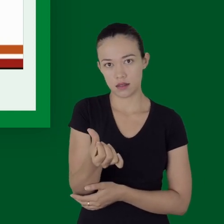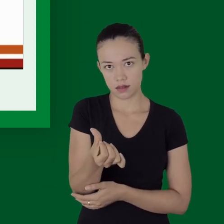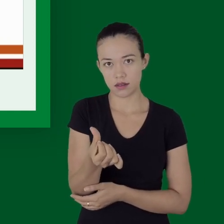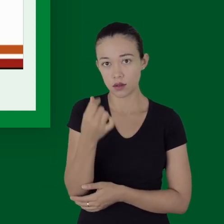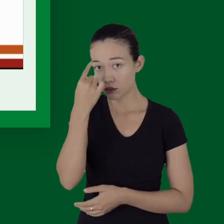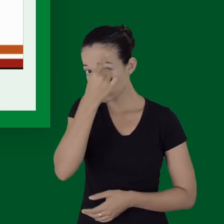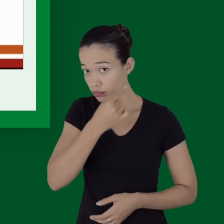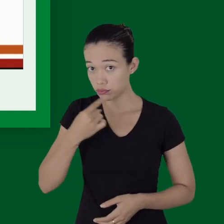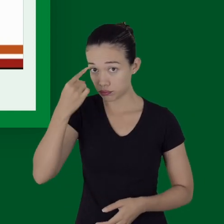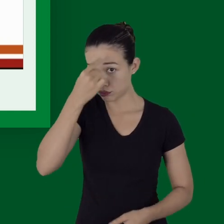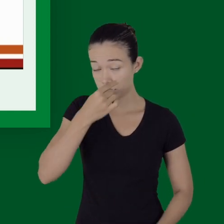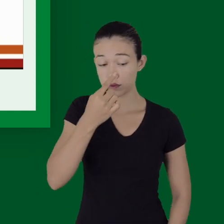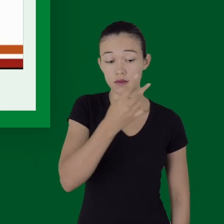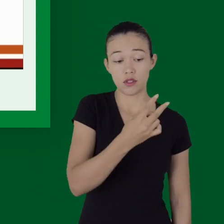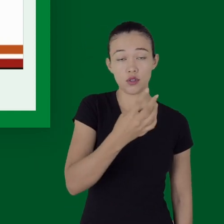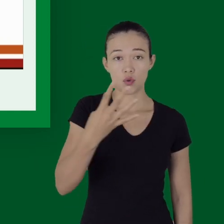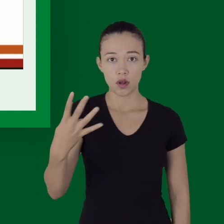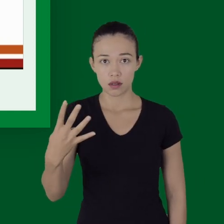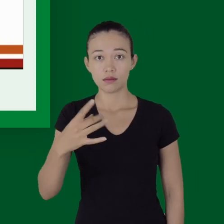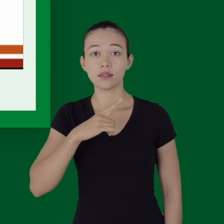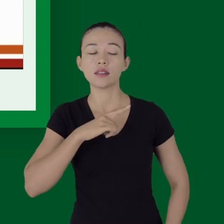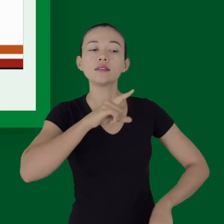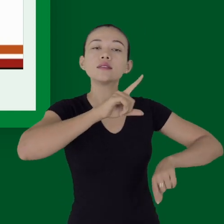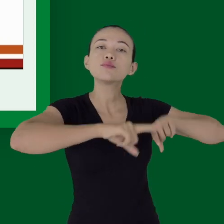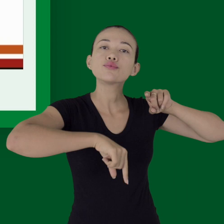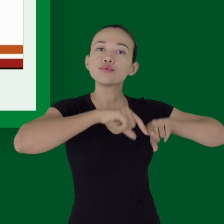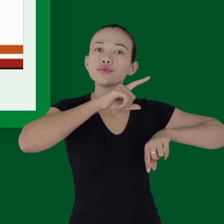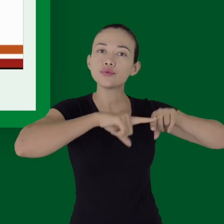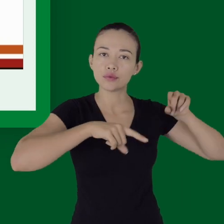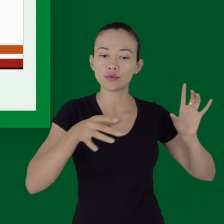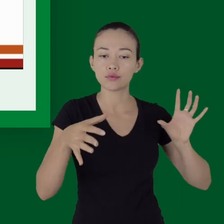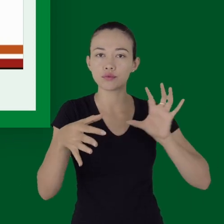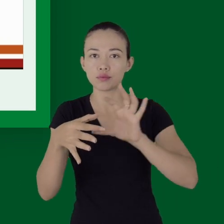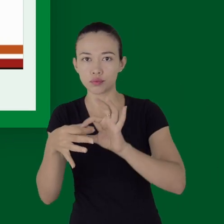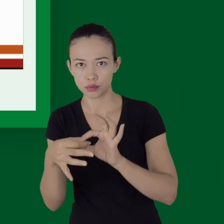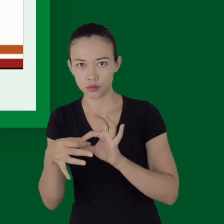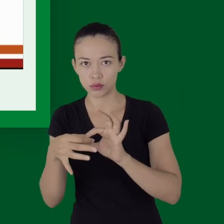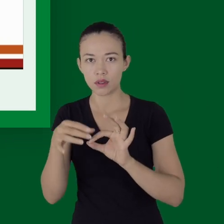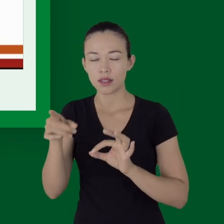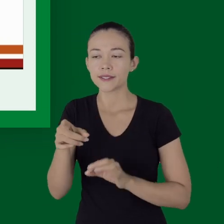horas, usando um dispositivo de resfriamento com ciclo de feedback.